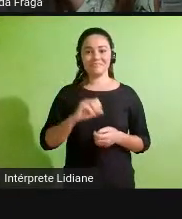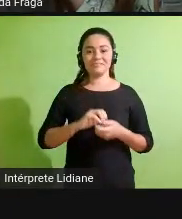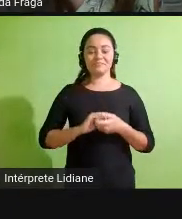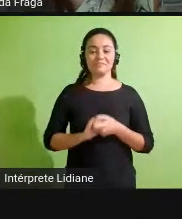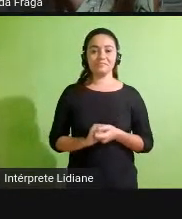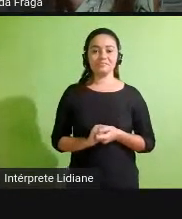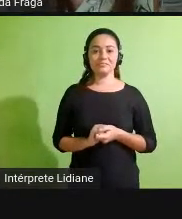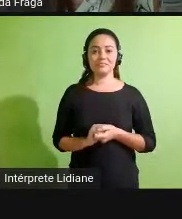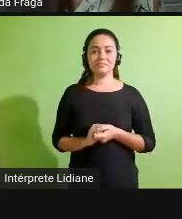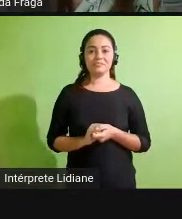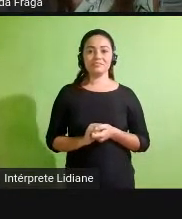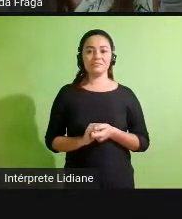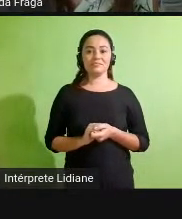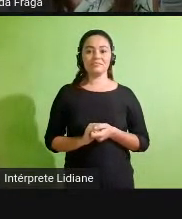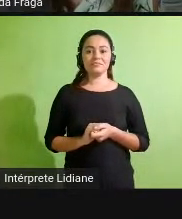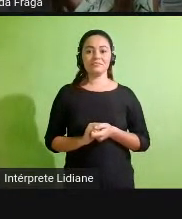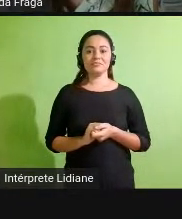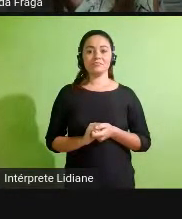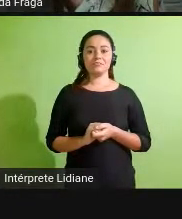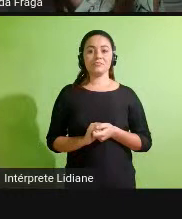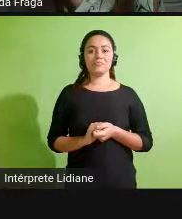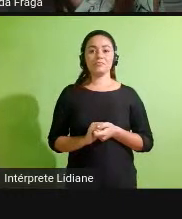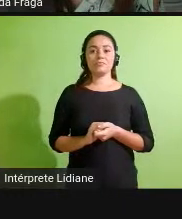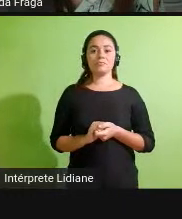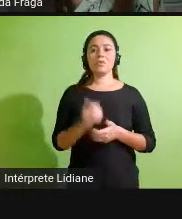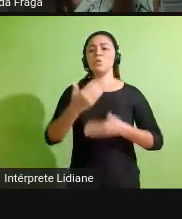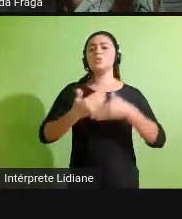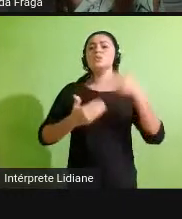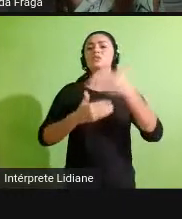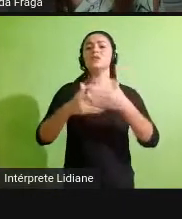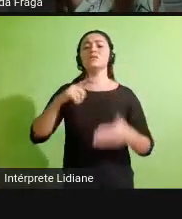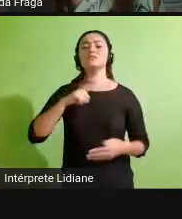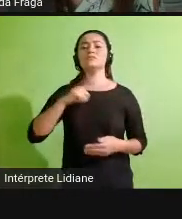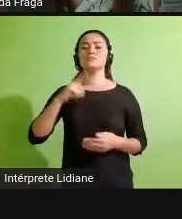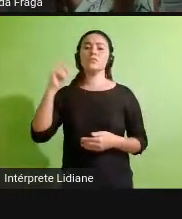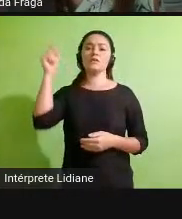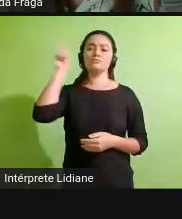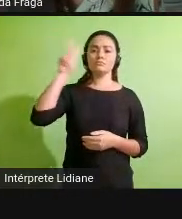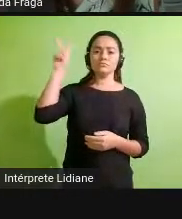A parte que tem a historinha, por favor. Da Hipátia.